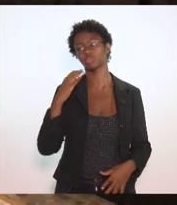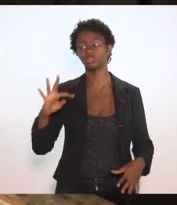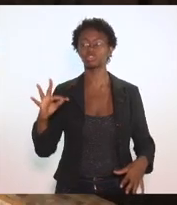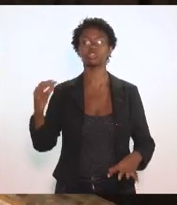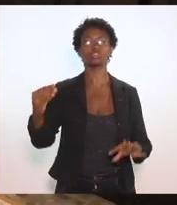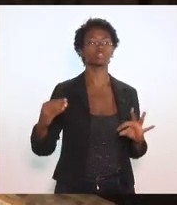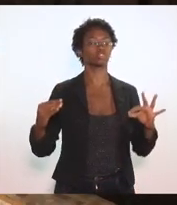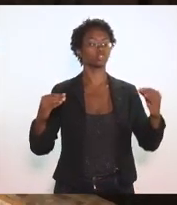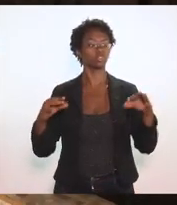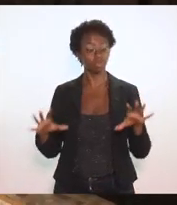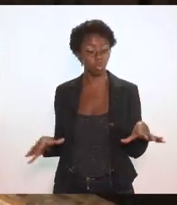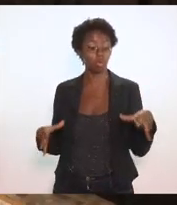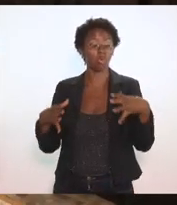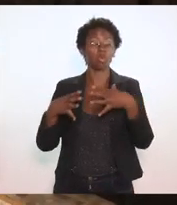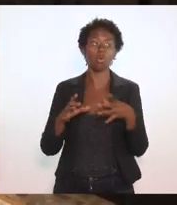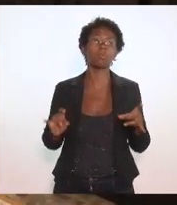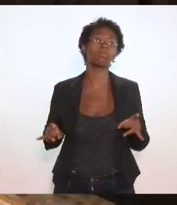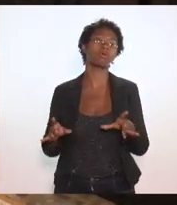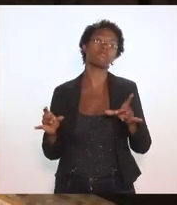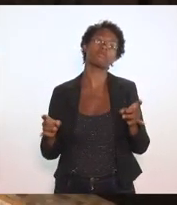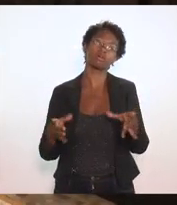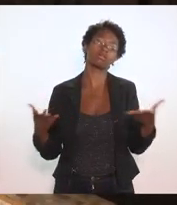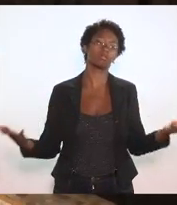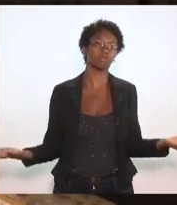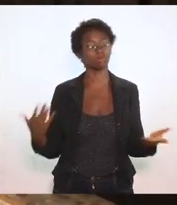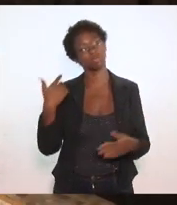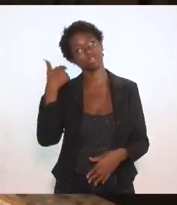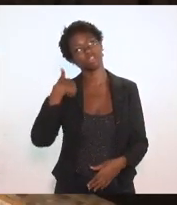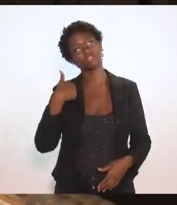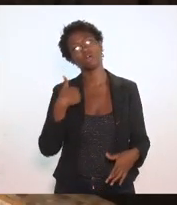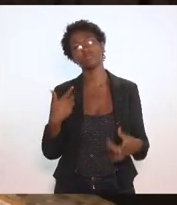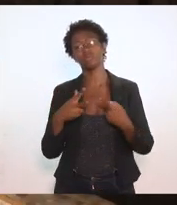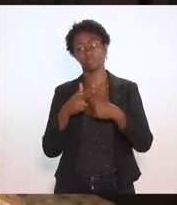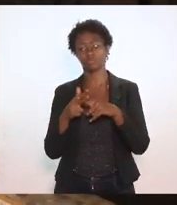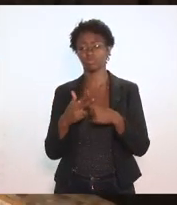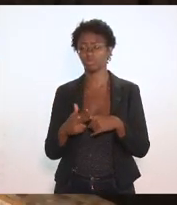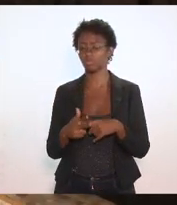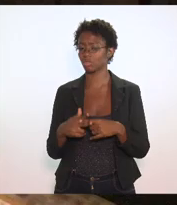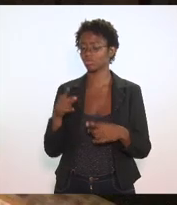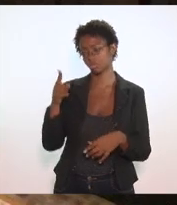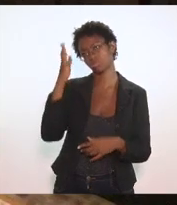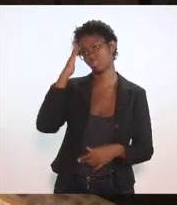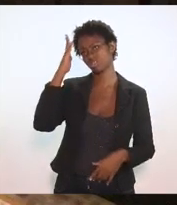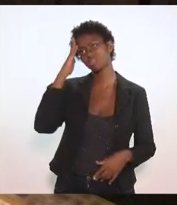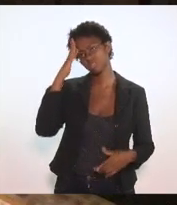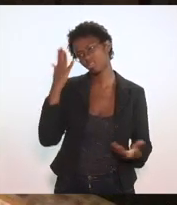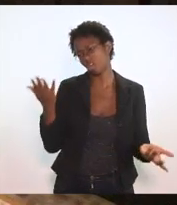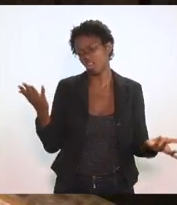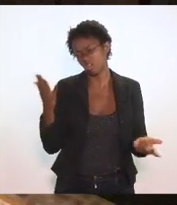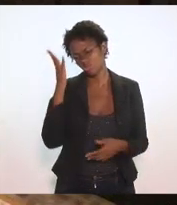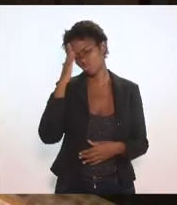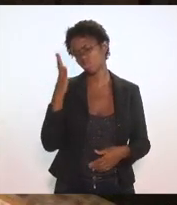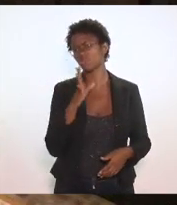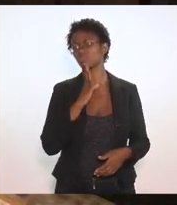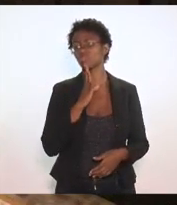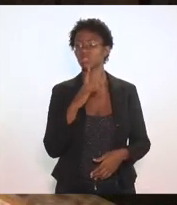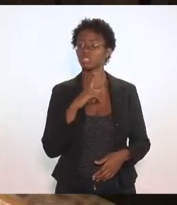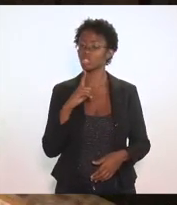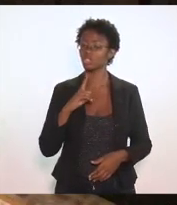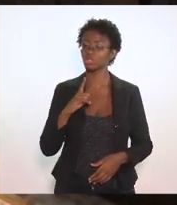de todo um polo comercial no Rio de Janeiro. Então, eu fiz uma emenda, como vários lugares do mundo, André, você sabe, você conhece, tem logradouros